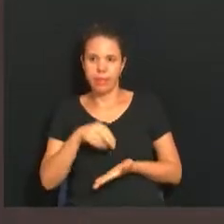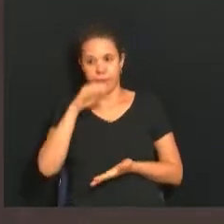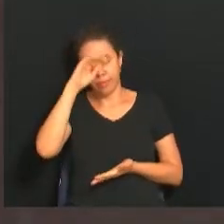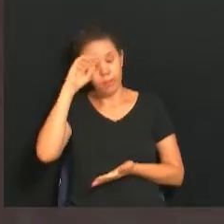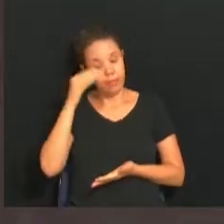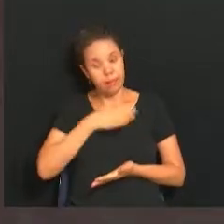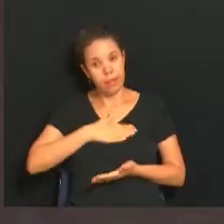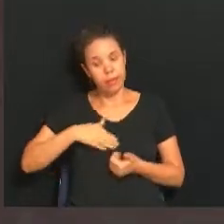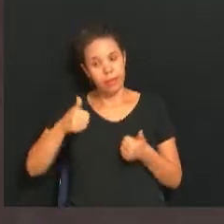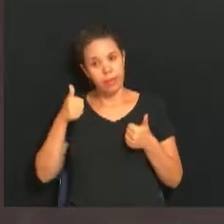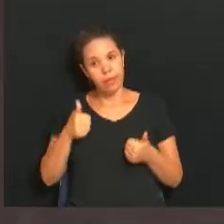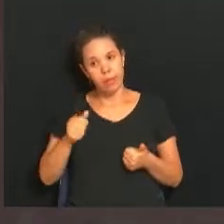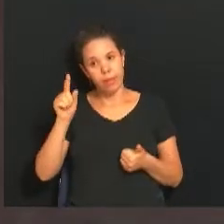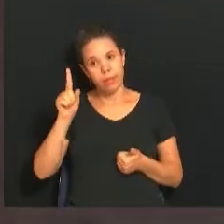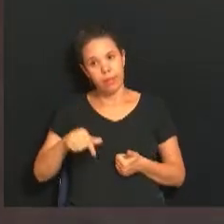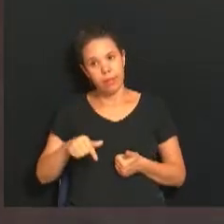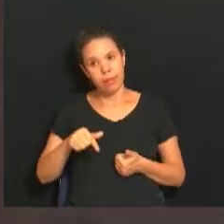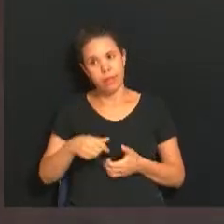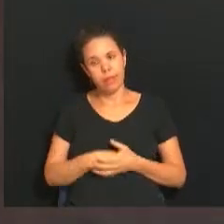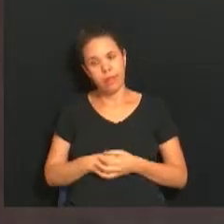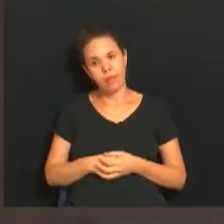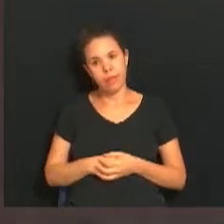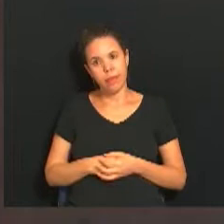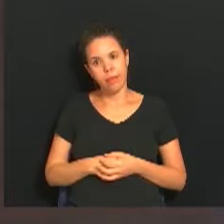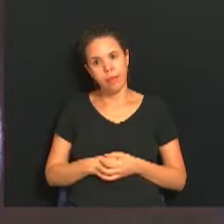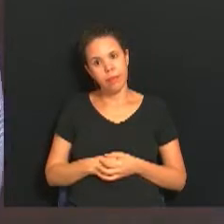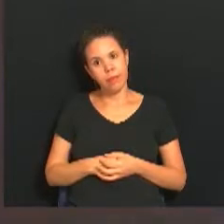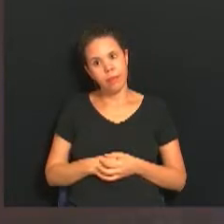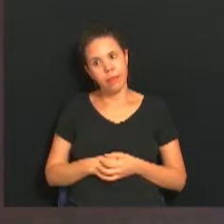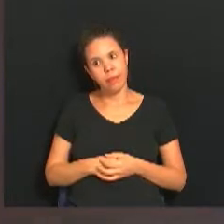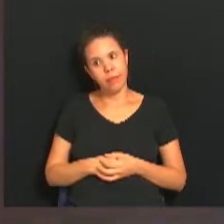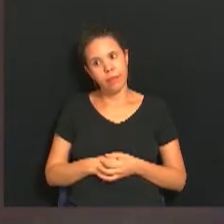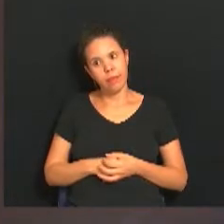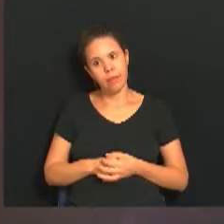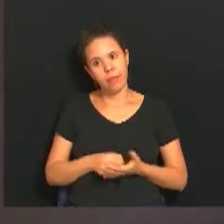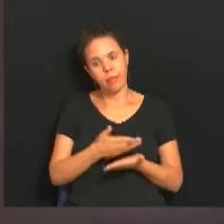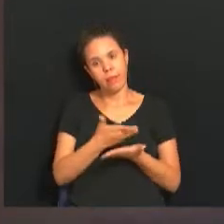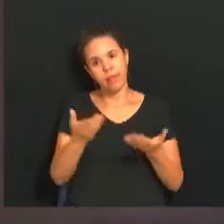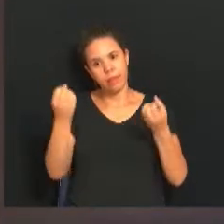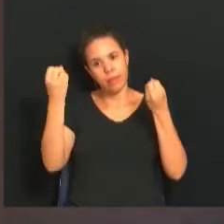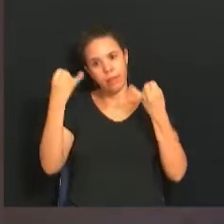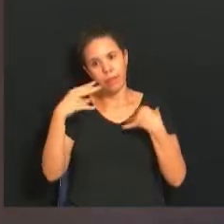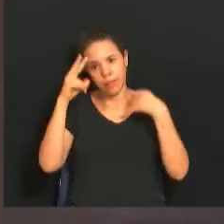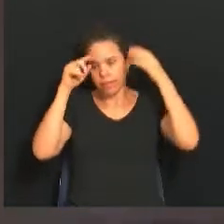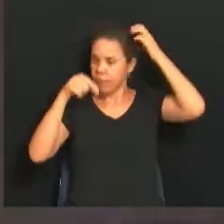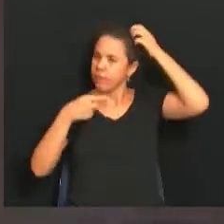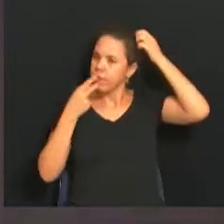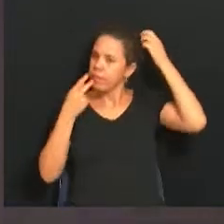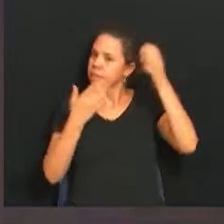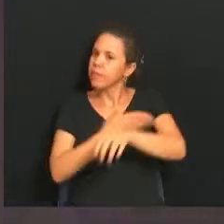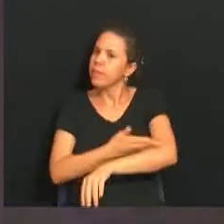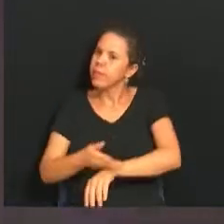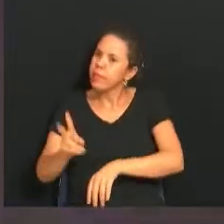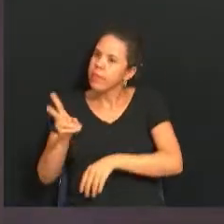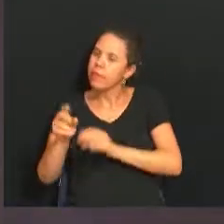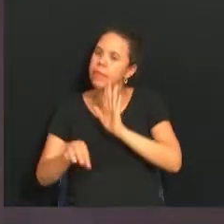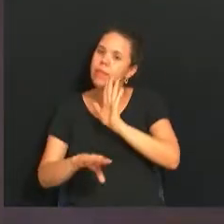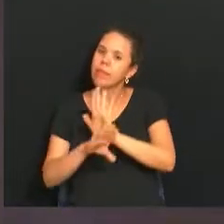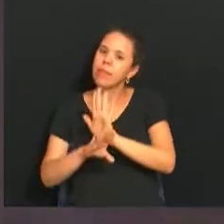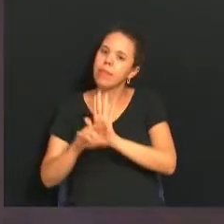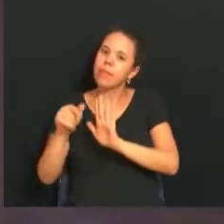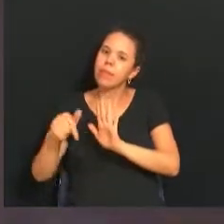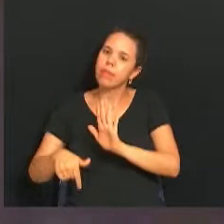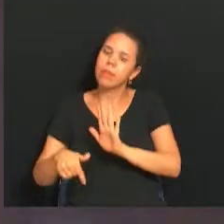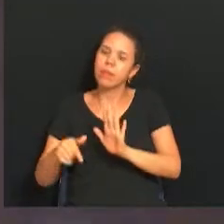pena, é isso que eu estou entendendo. Valeu a pena. Aí. E você estava me contando aqui, vocês costumam sempre ajudar não só o